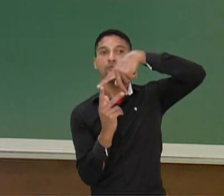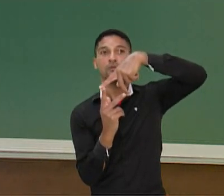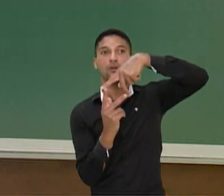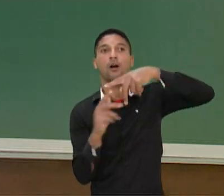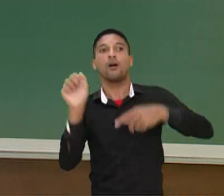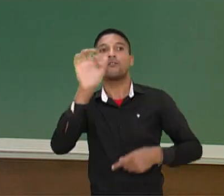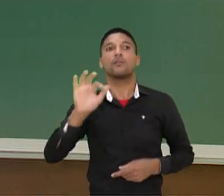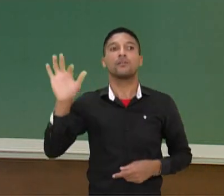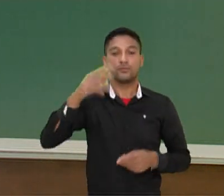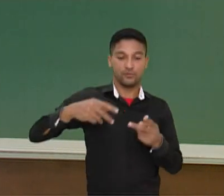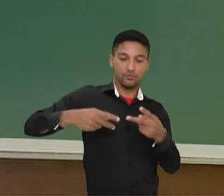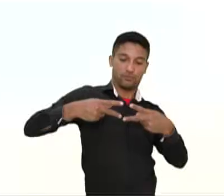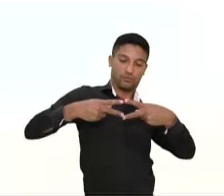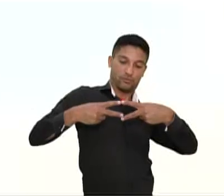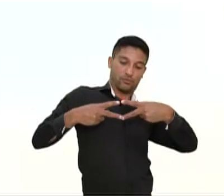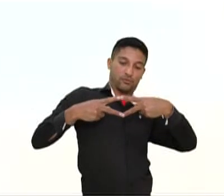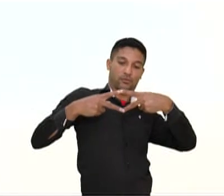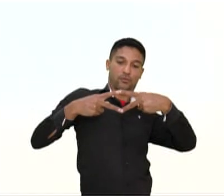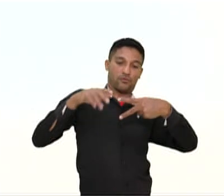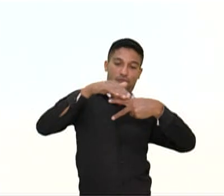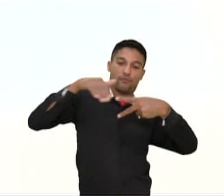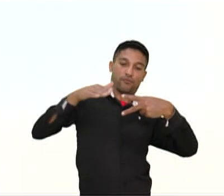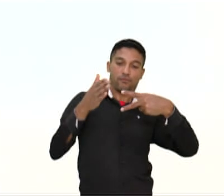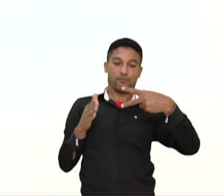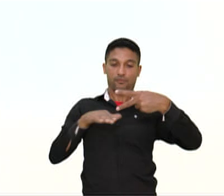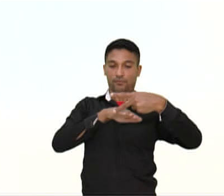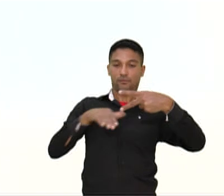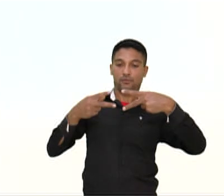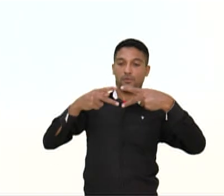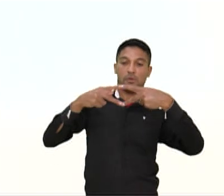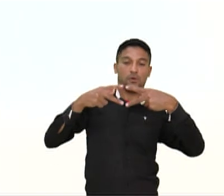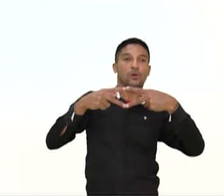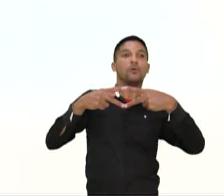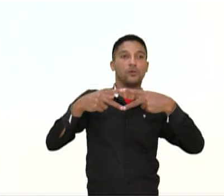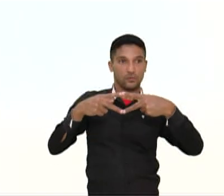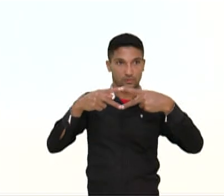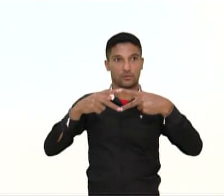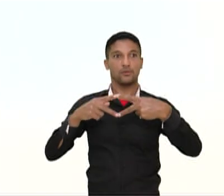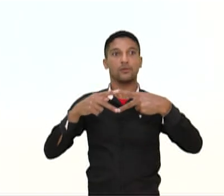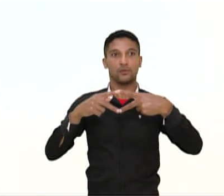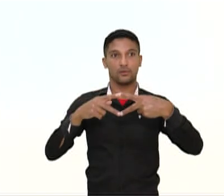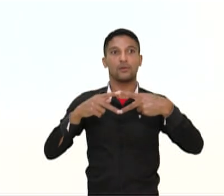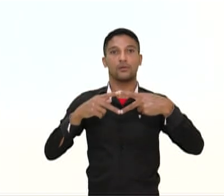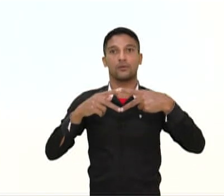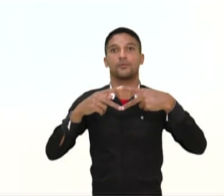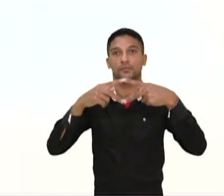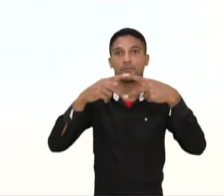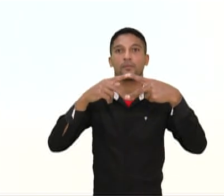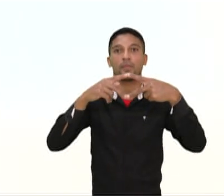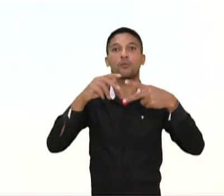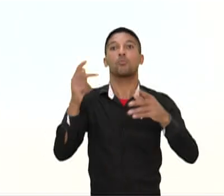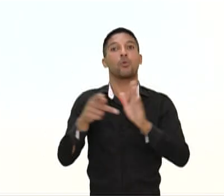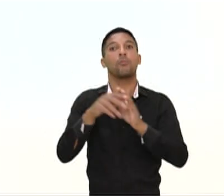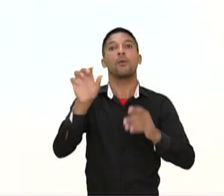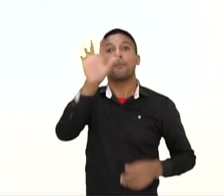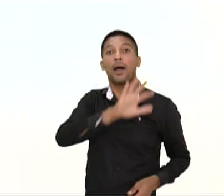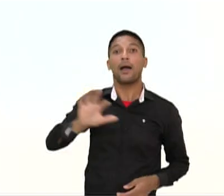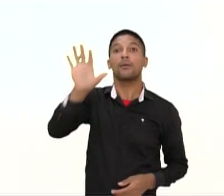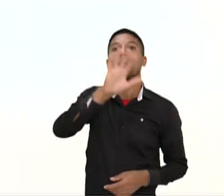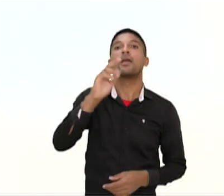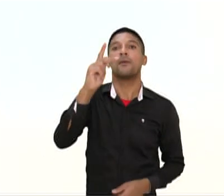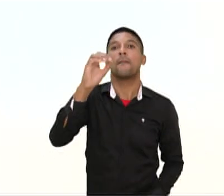desenhos de uns polígonos bem malucos, tá bom? Claro que eu não coloquei os básicos aqui. Os básicos, vocês já sabem.